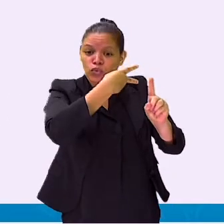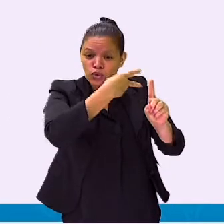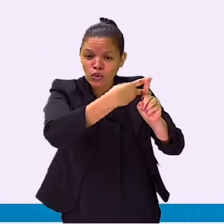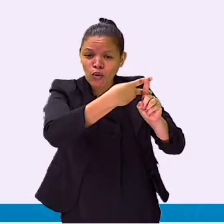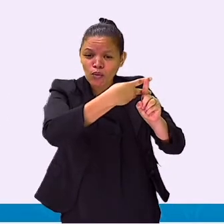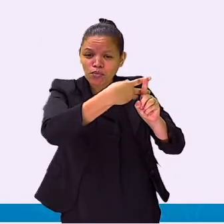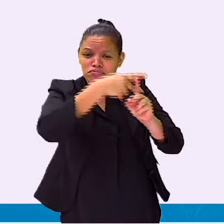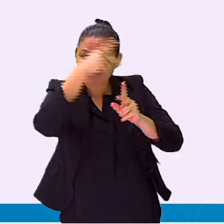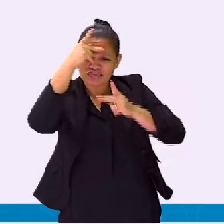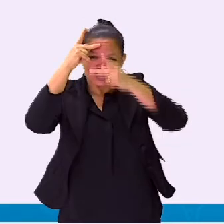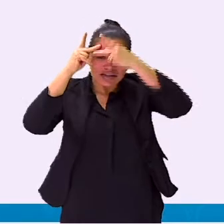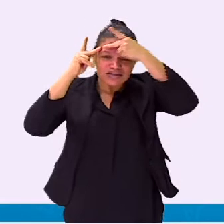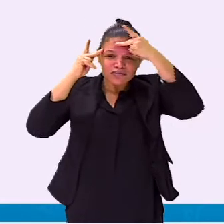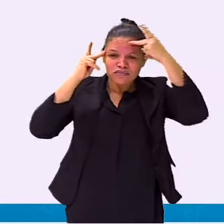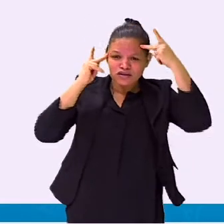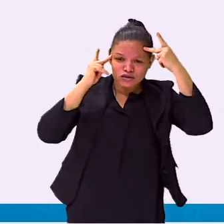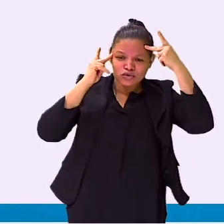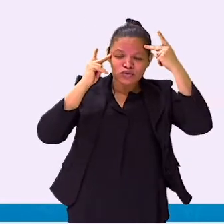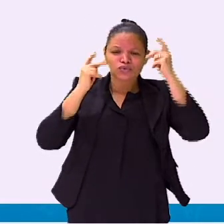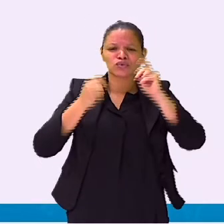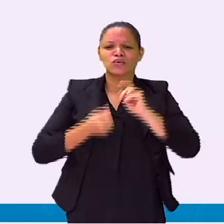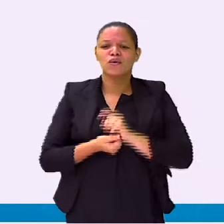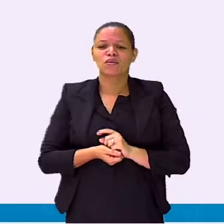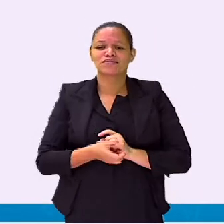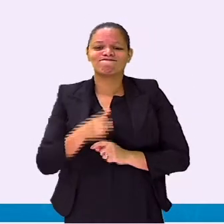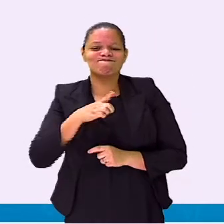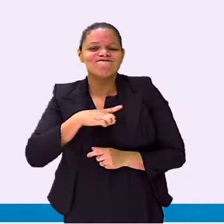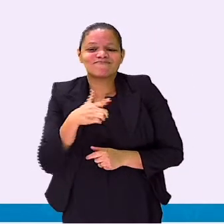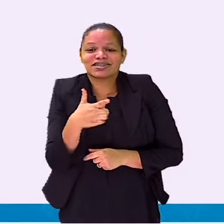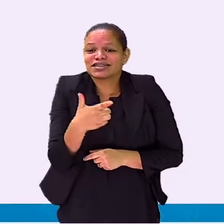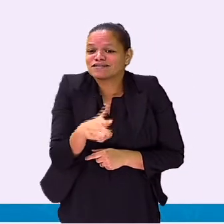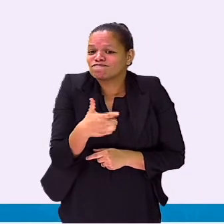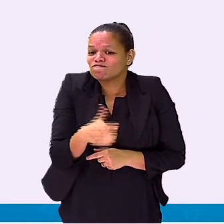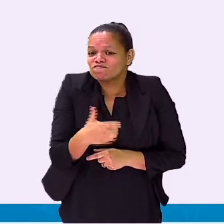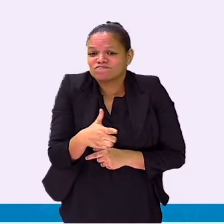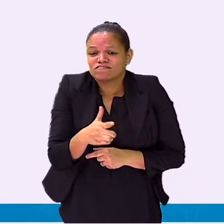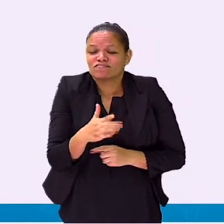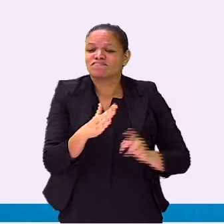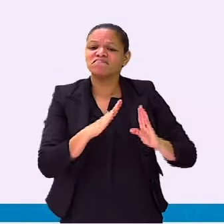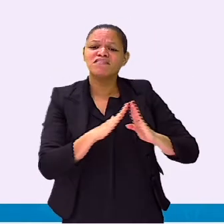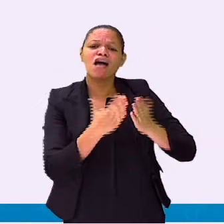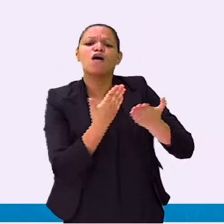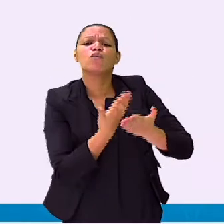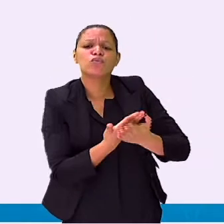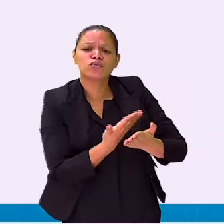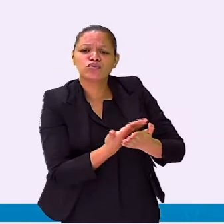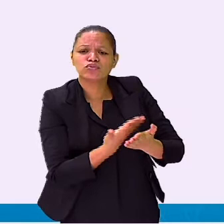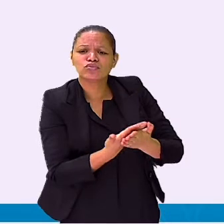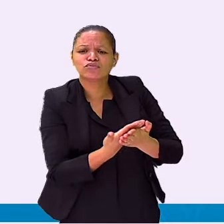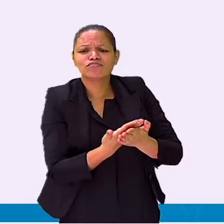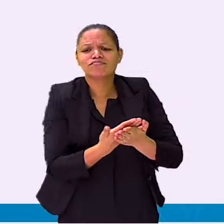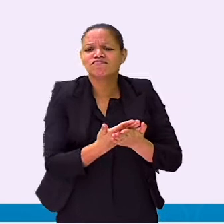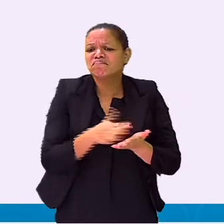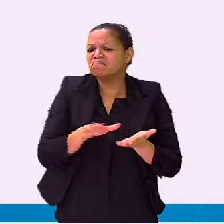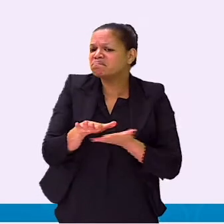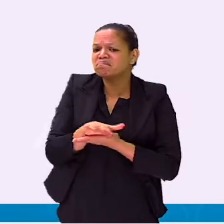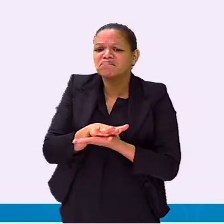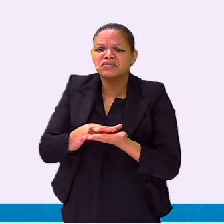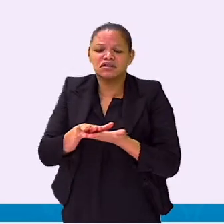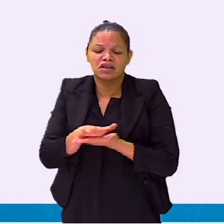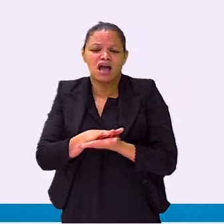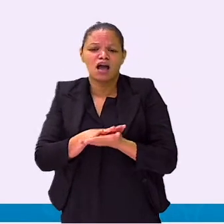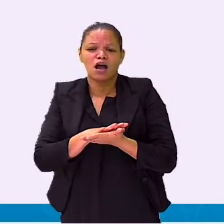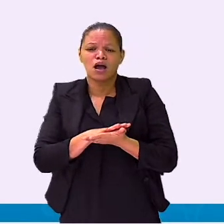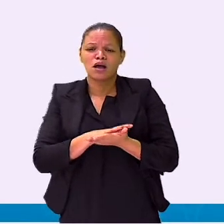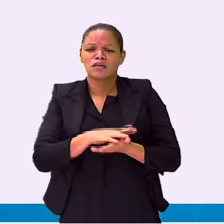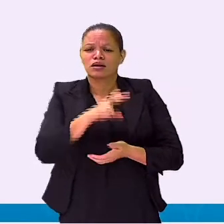2,6 vezes daquele vencimento dos menos escolarizados e 5 vezes mais na comparação com